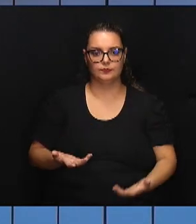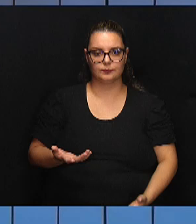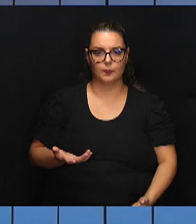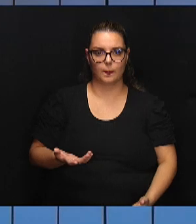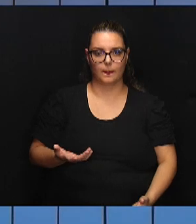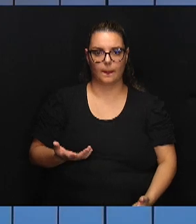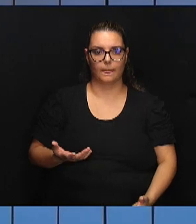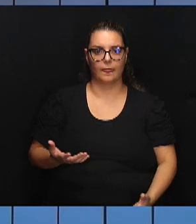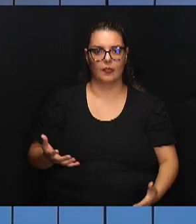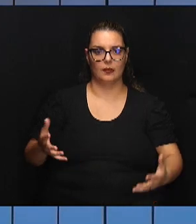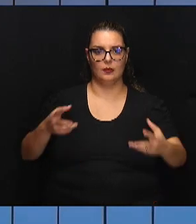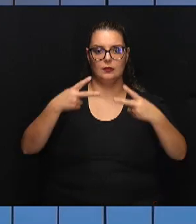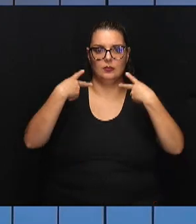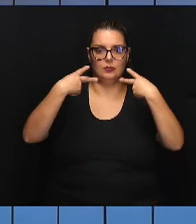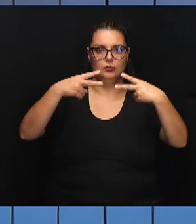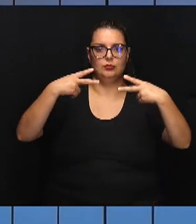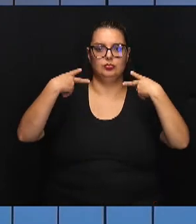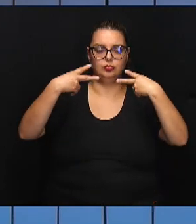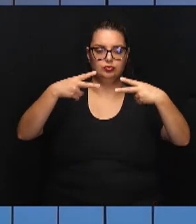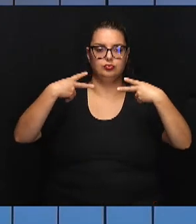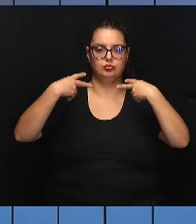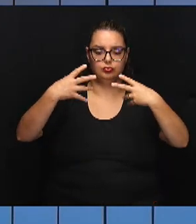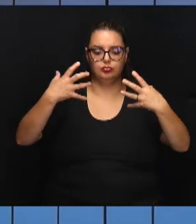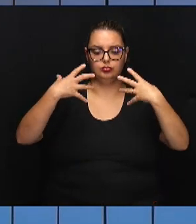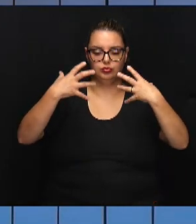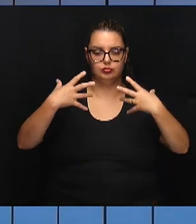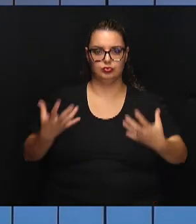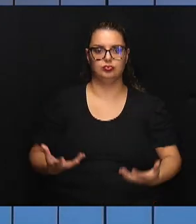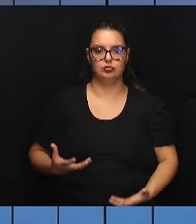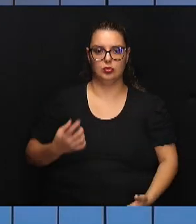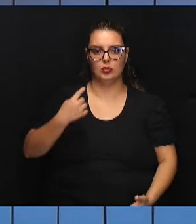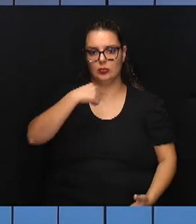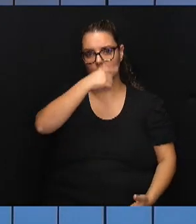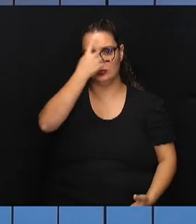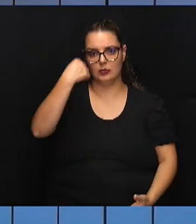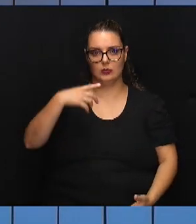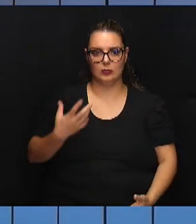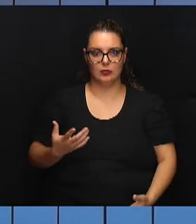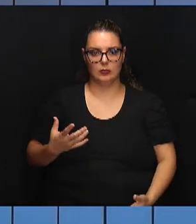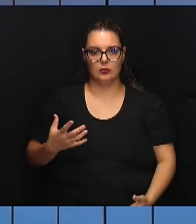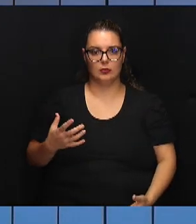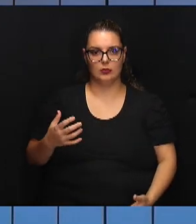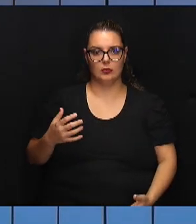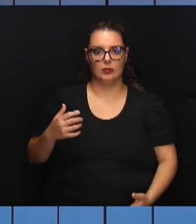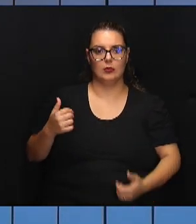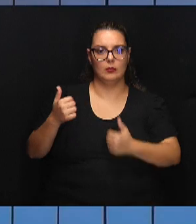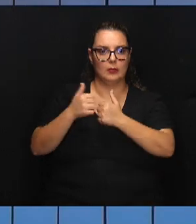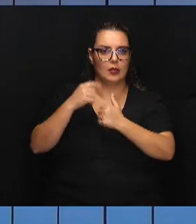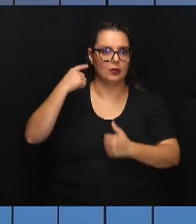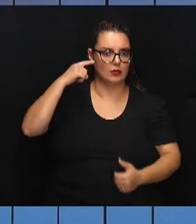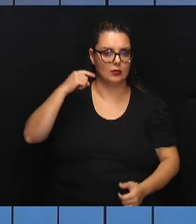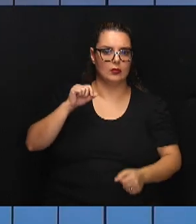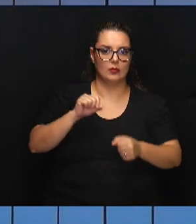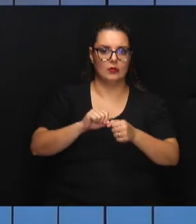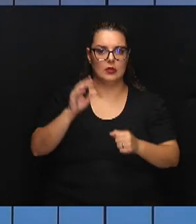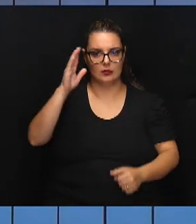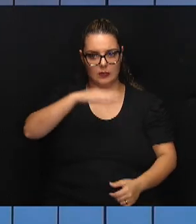aquele vento bem direcionado assim no rosto, perto dos ouvidos, isso também faz